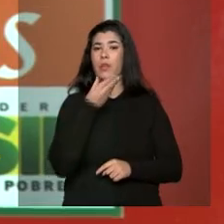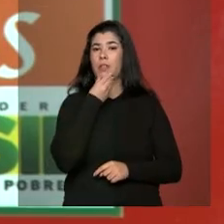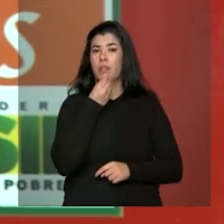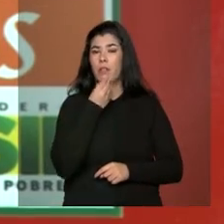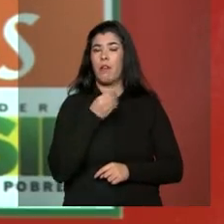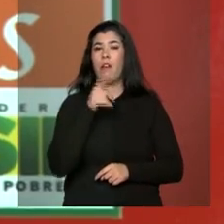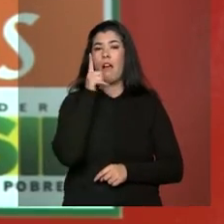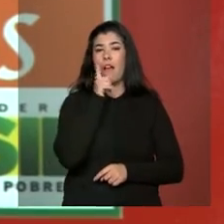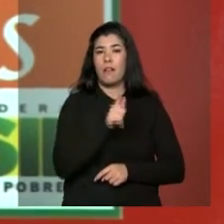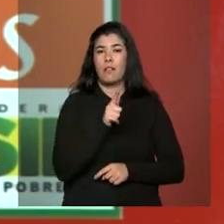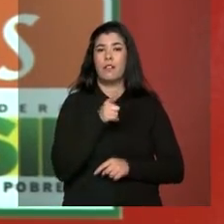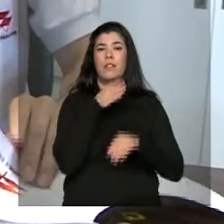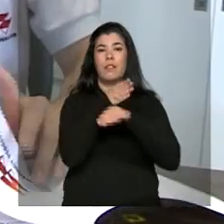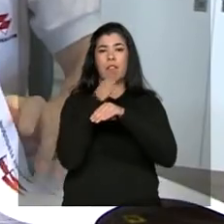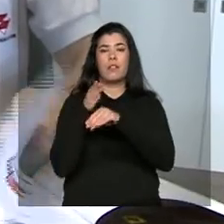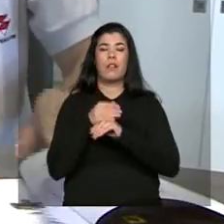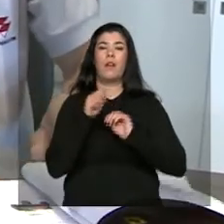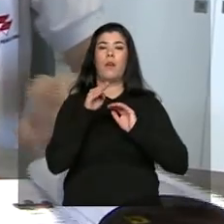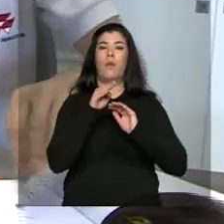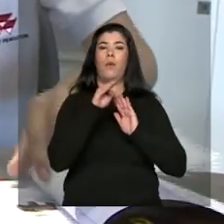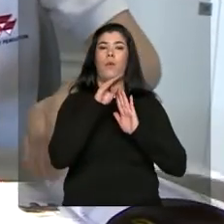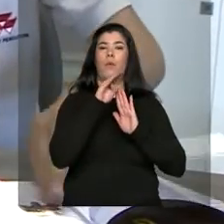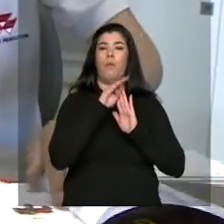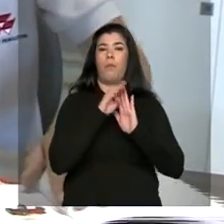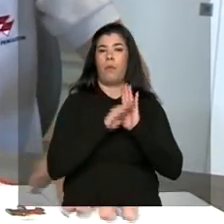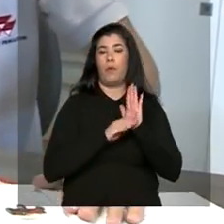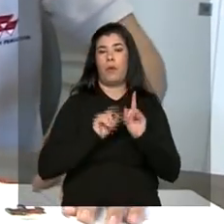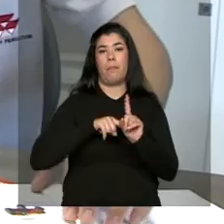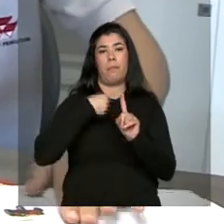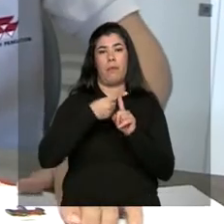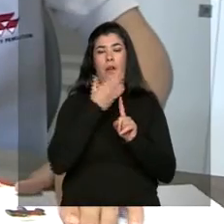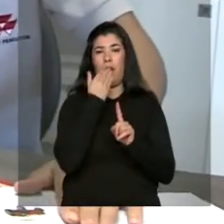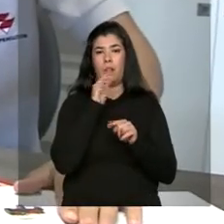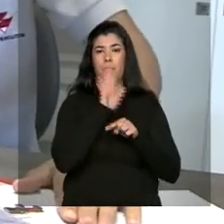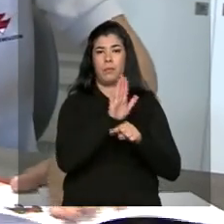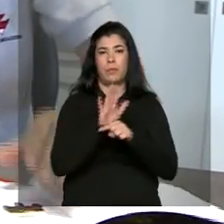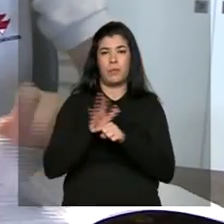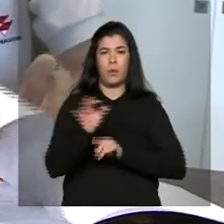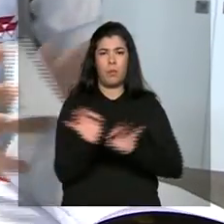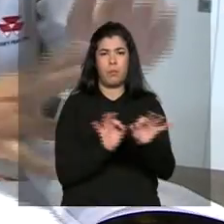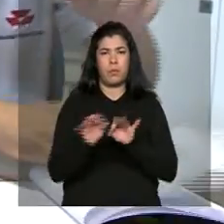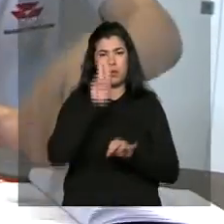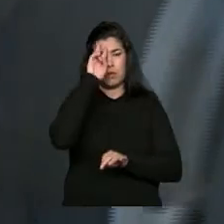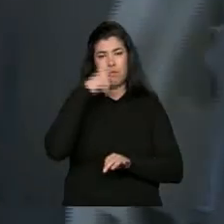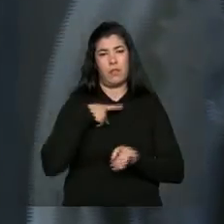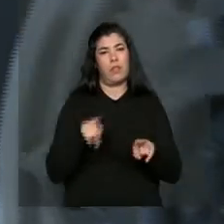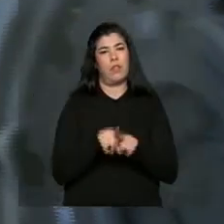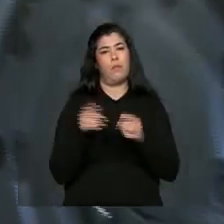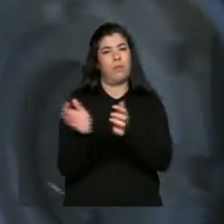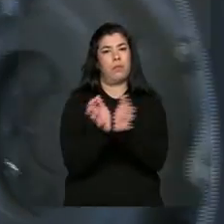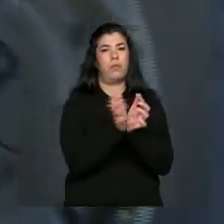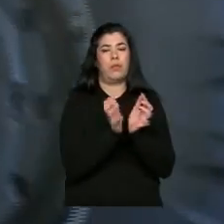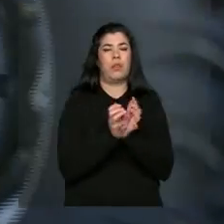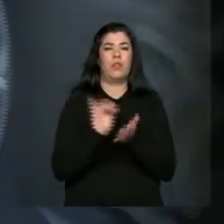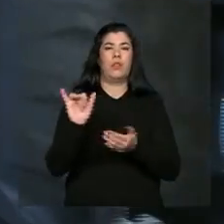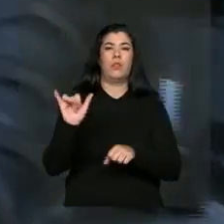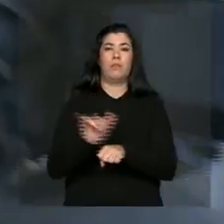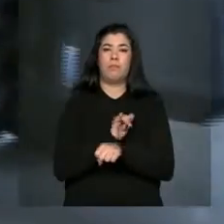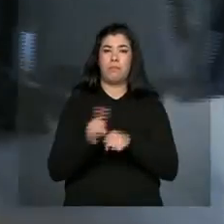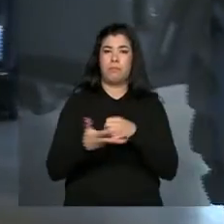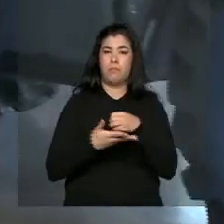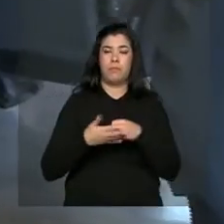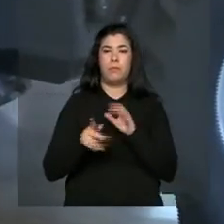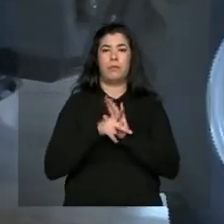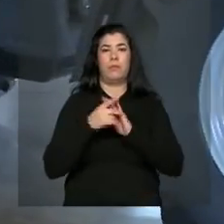acessou o programa Mais Alimentos, linha de crédito que financia projetos individuais e coletivos de infraestrutura